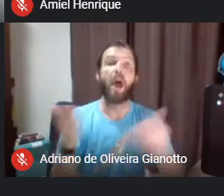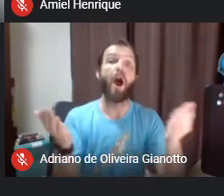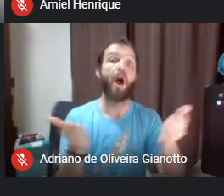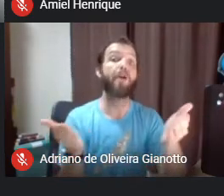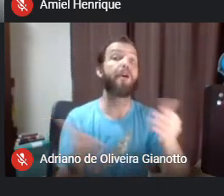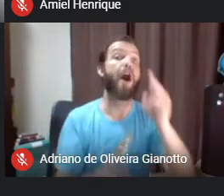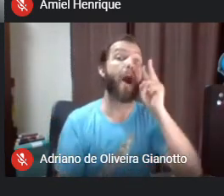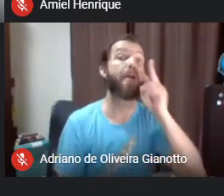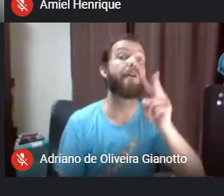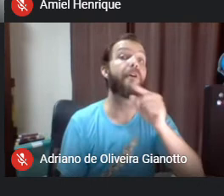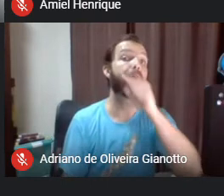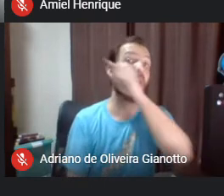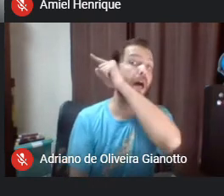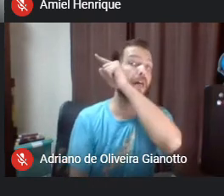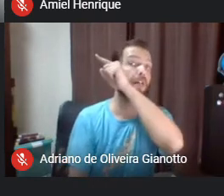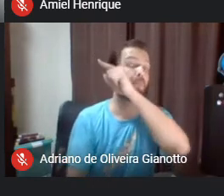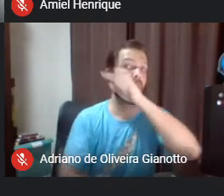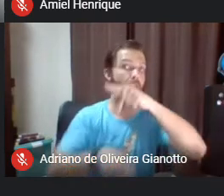slide.